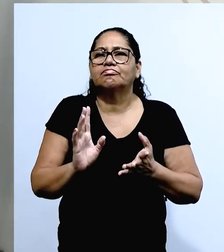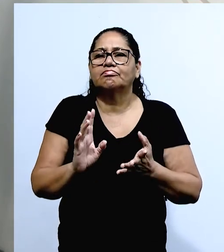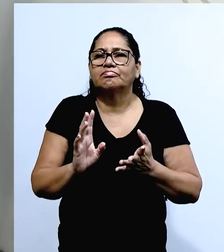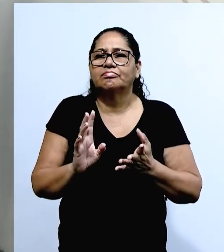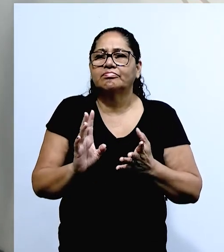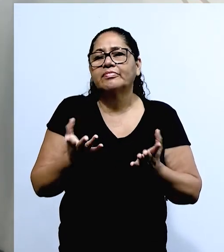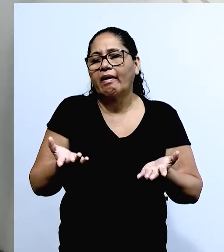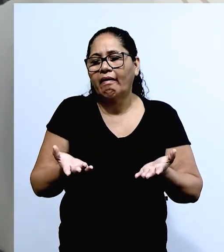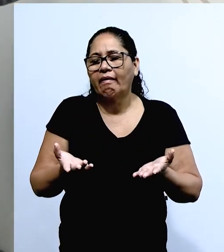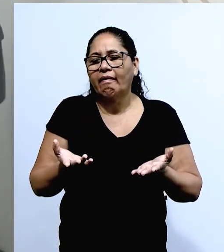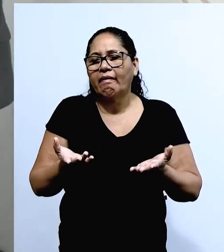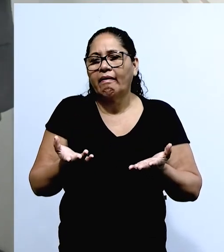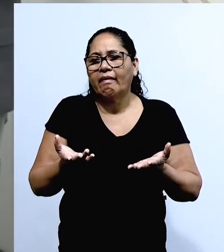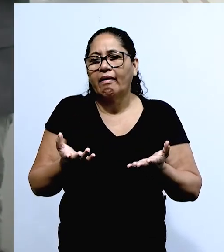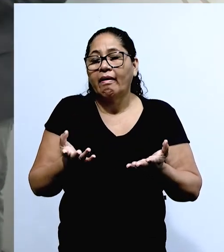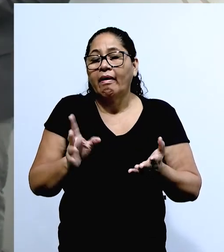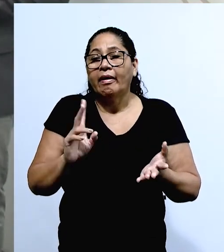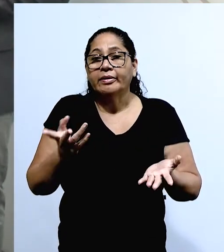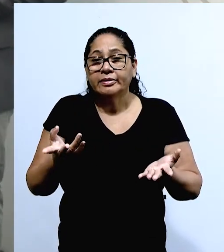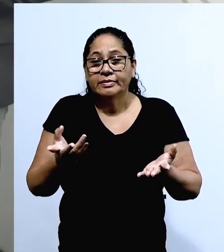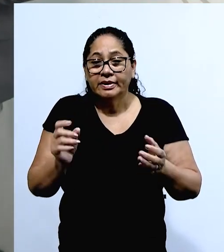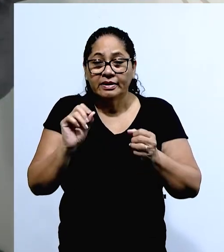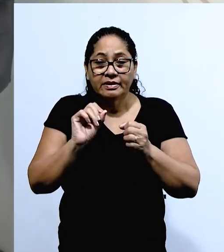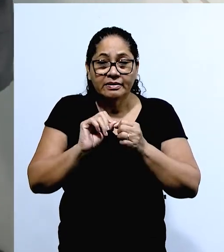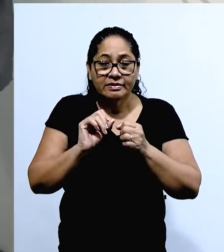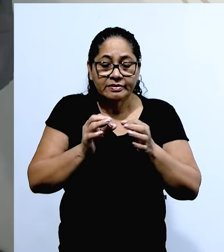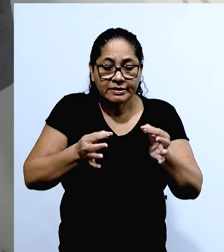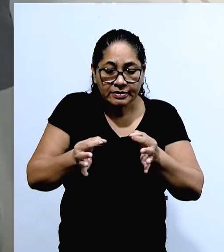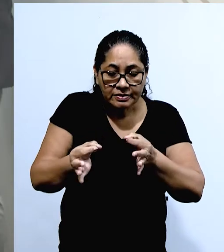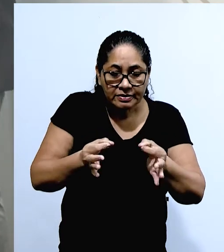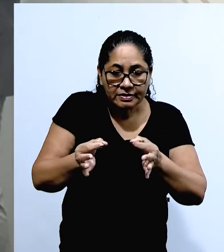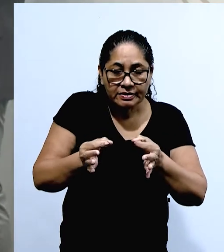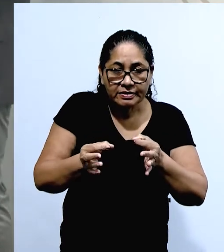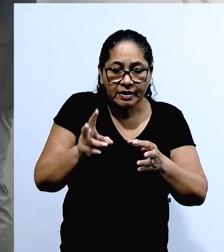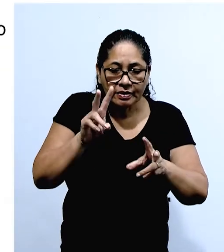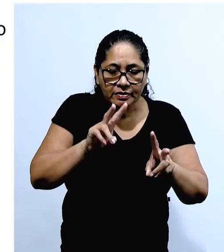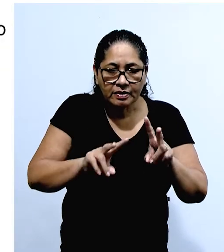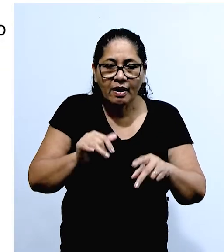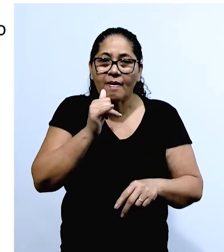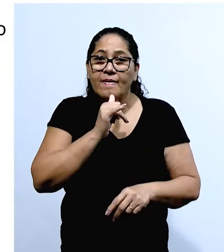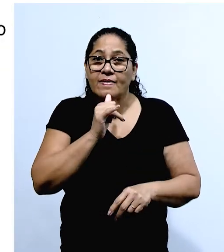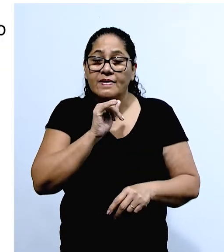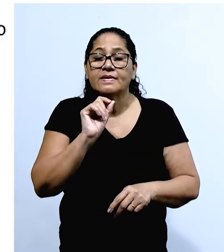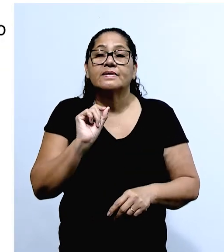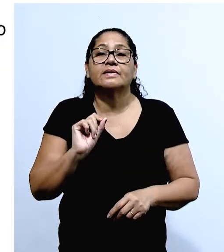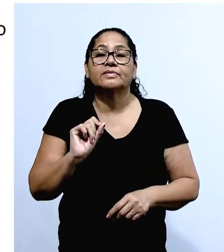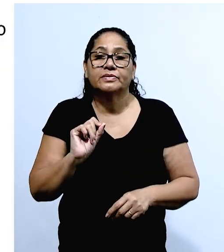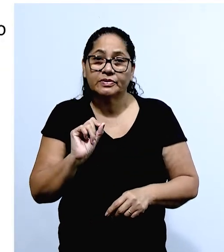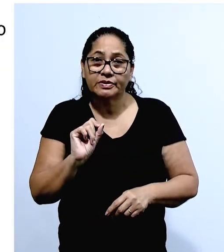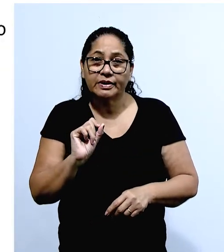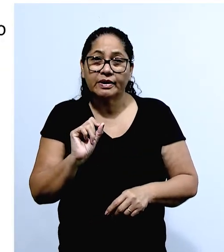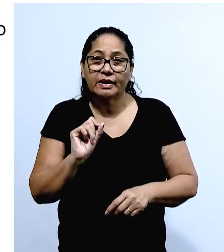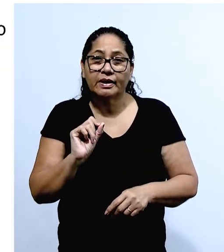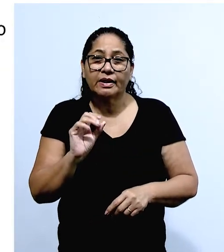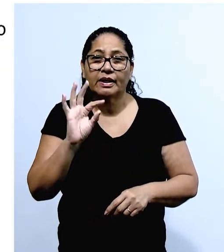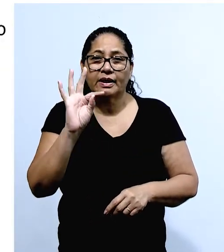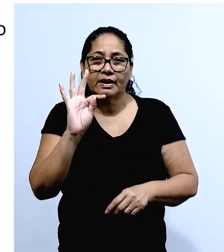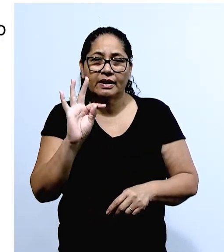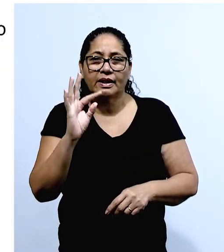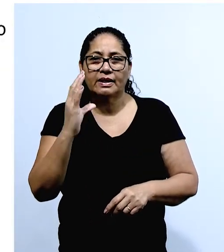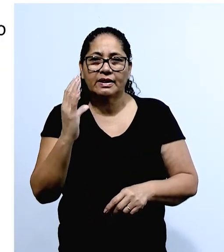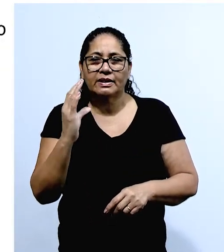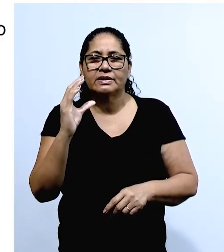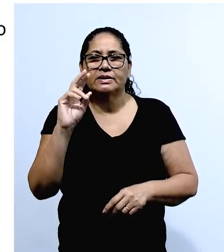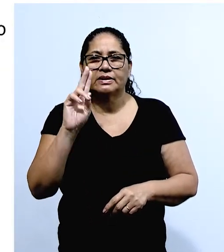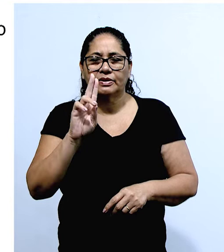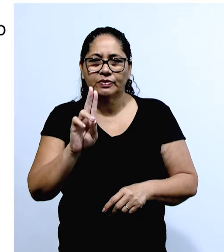o mais recomendável mesmo para a elaboração da visão. E aí nós temos mais um exemplo aqui, que é o exemplo do TCU, né,